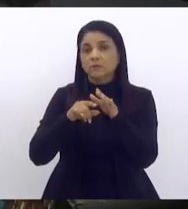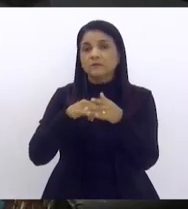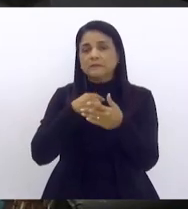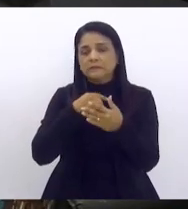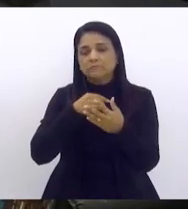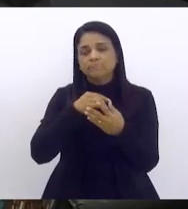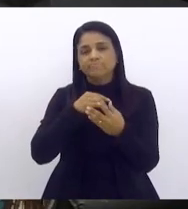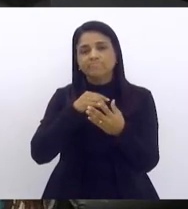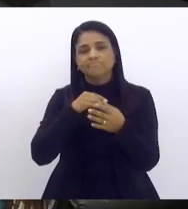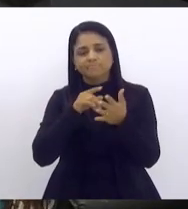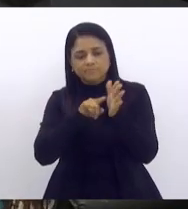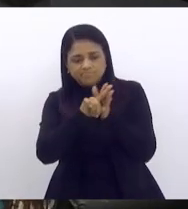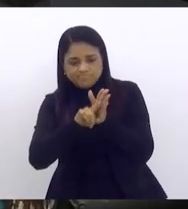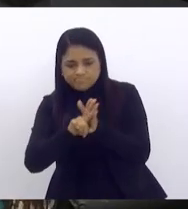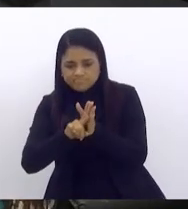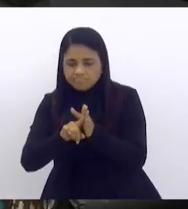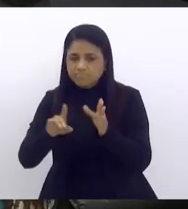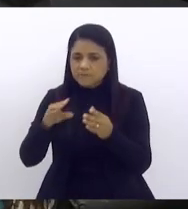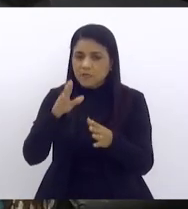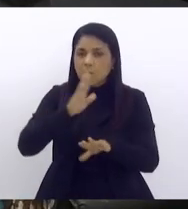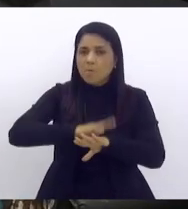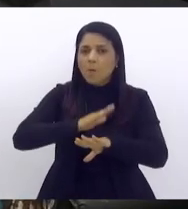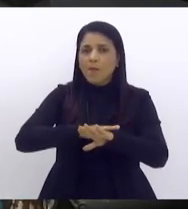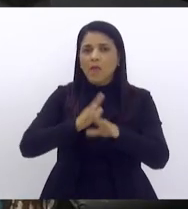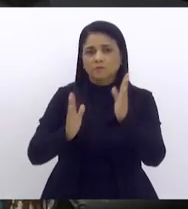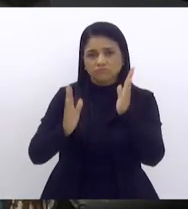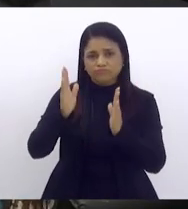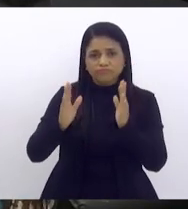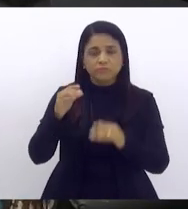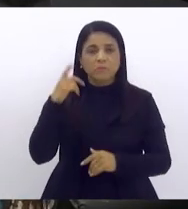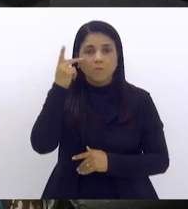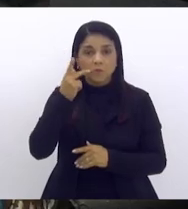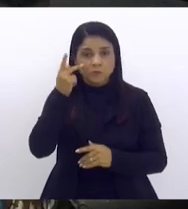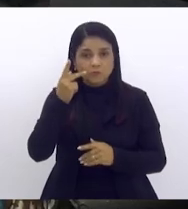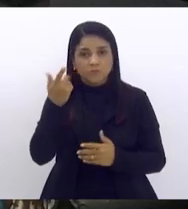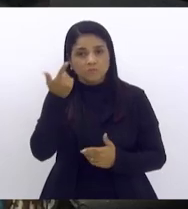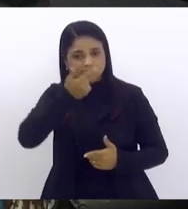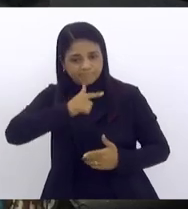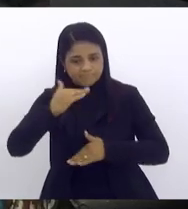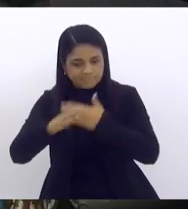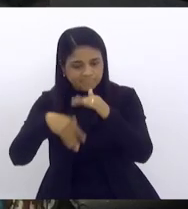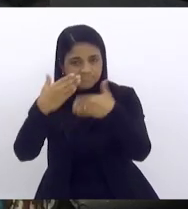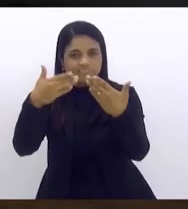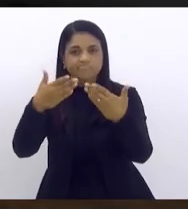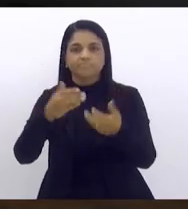todo aquele momento político para que as coisas pudessem acontecer. Pois bem,